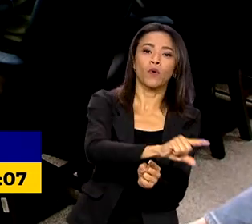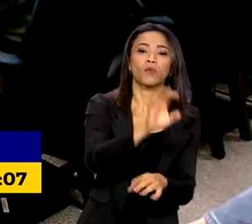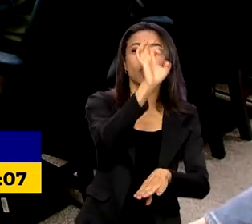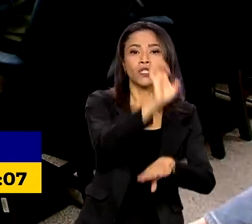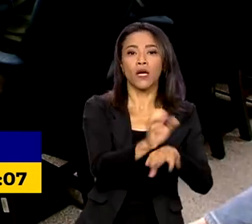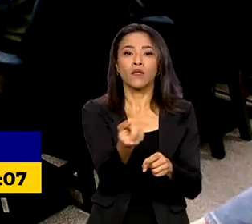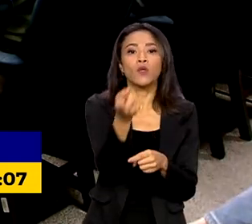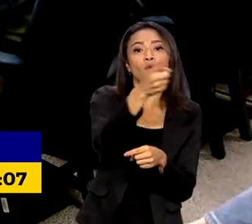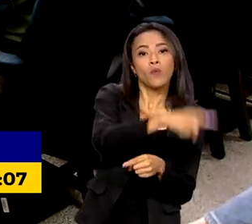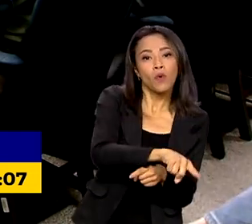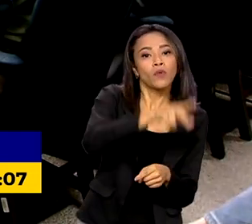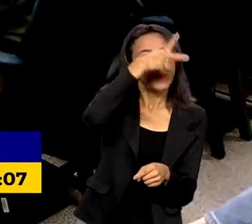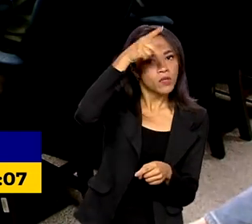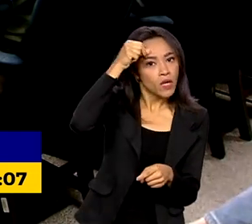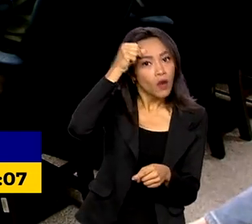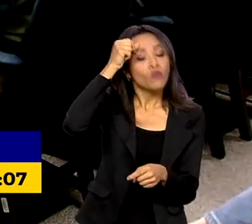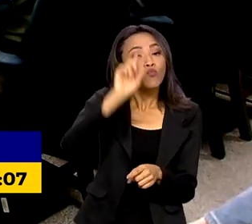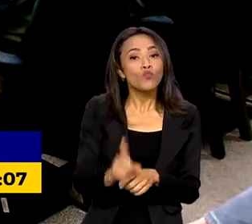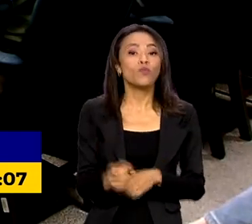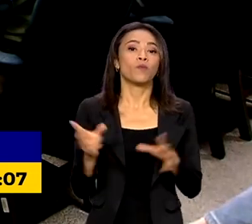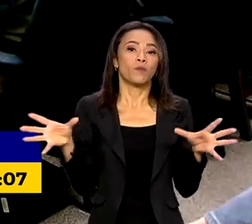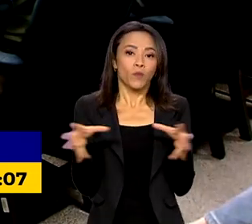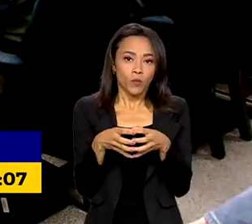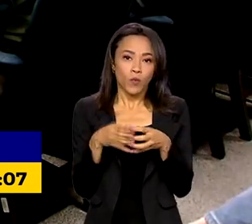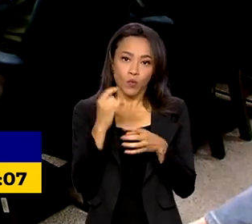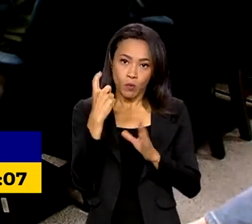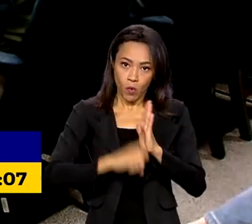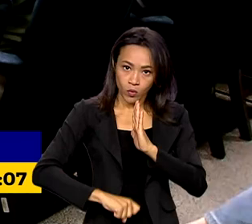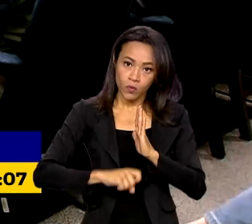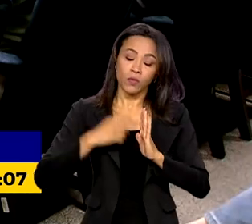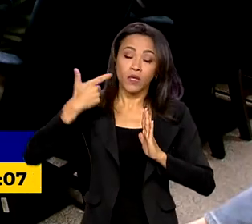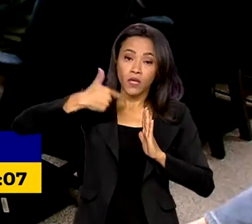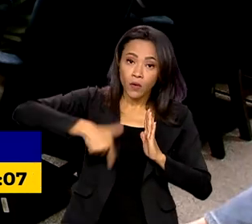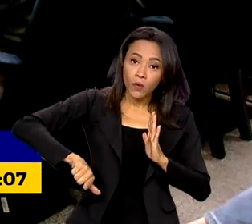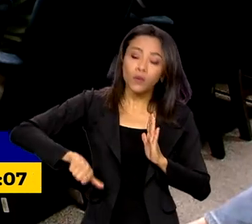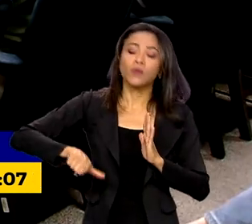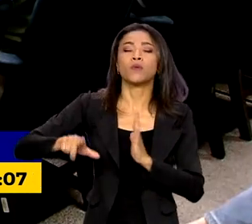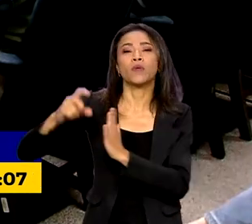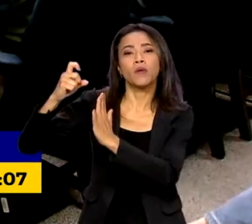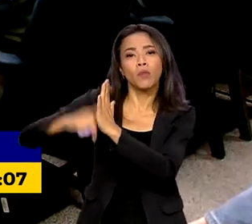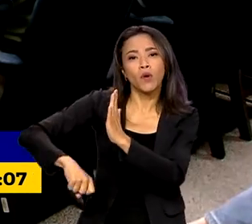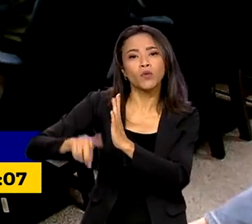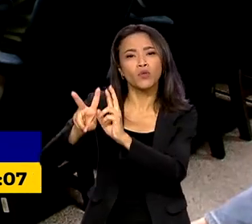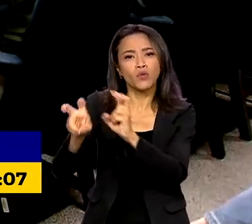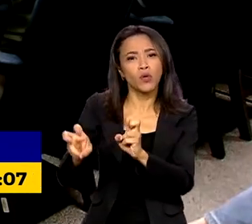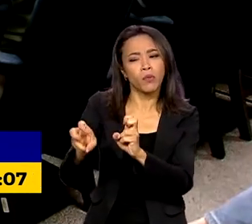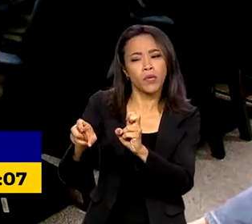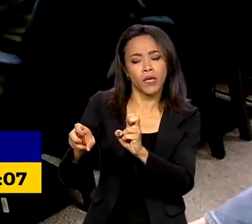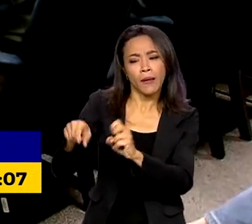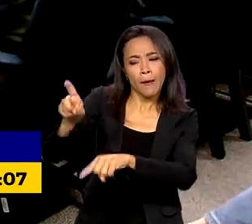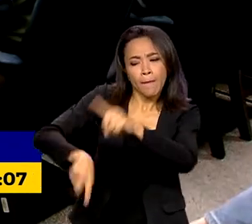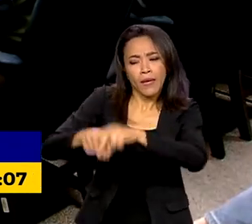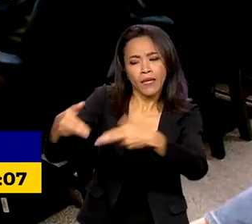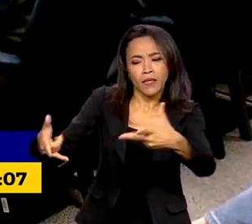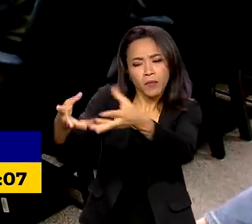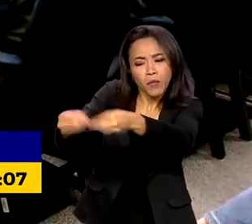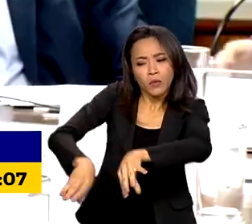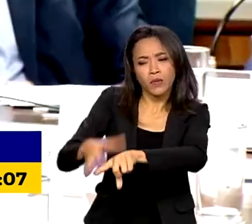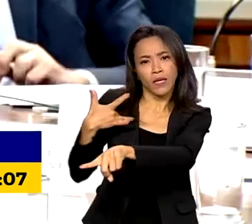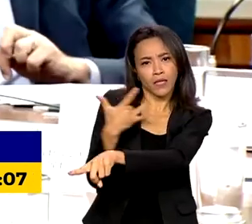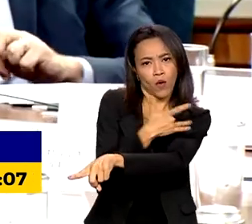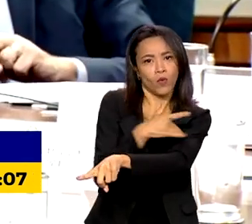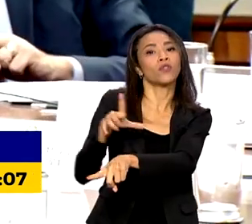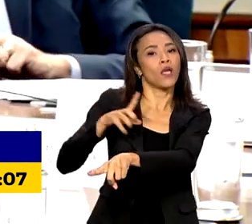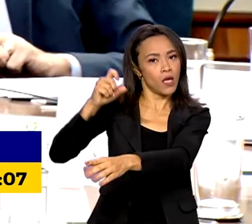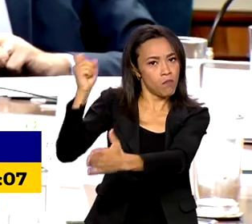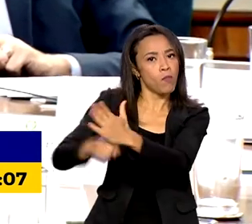e municipal. E um imposto seletivo que incide sobre produtos nocivos à saúde. A tributação da